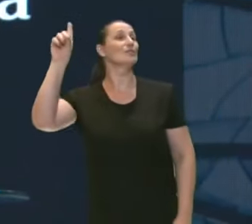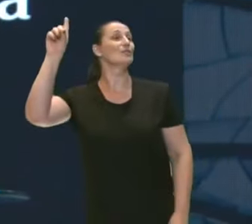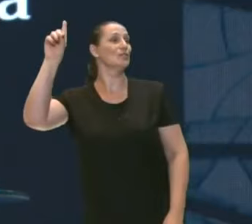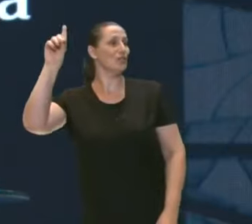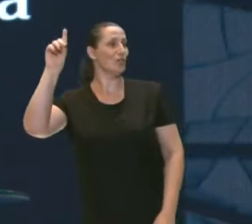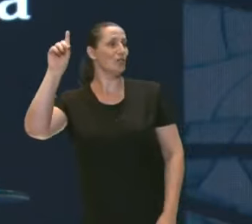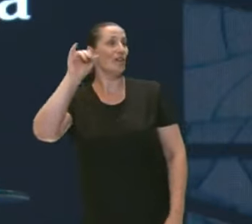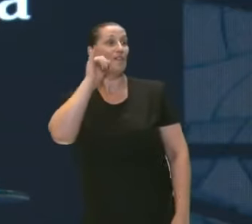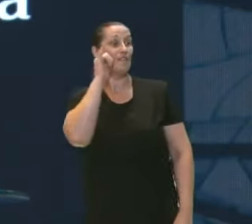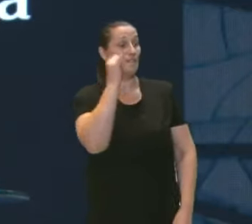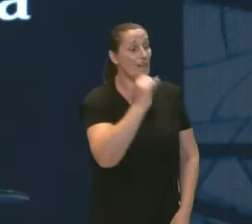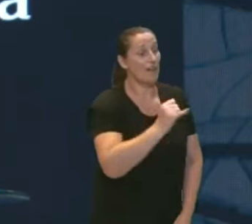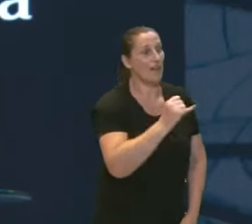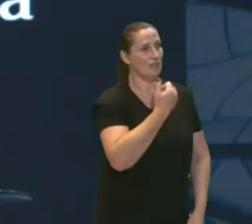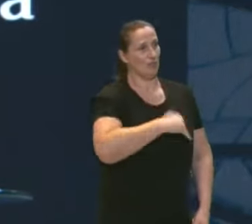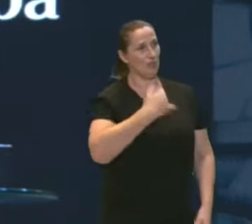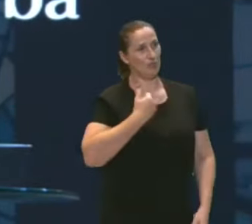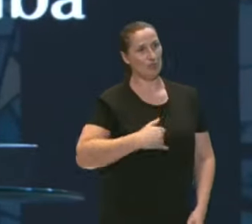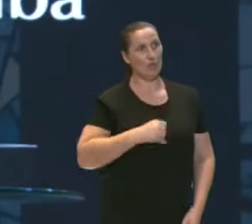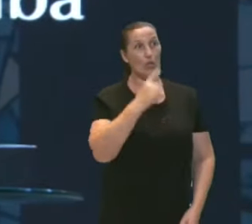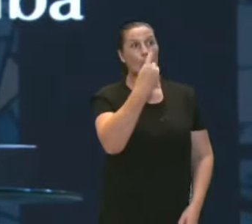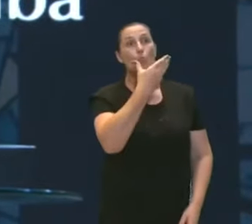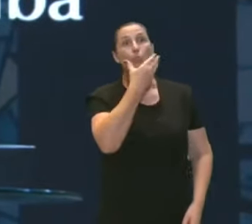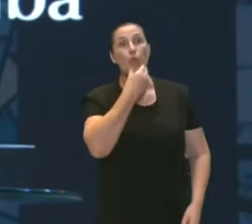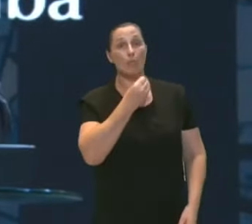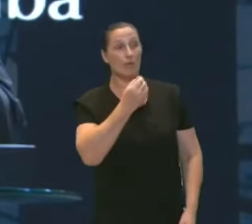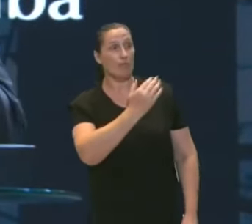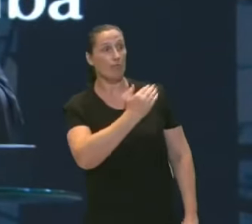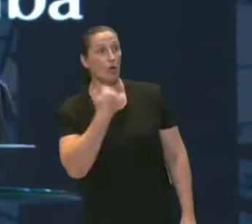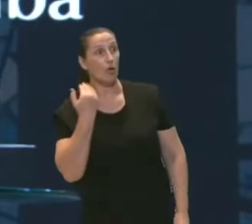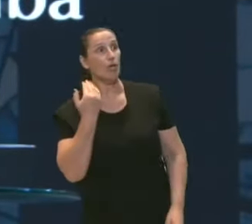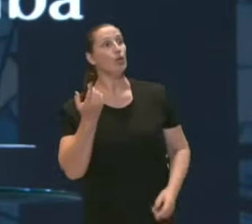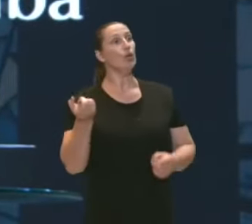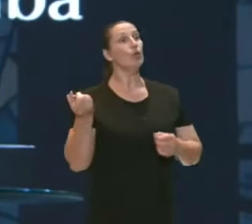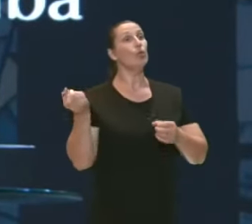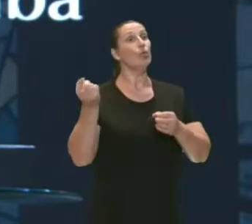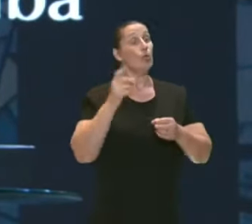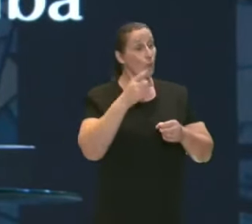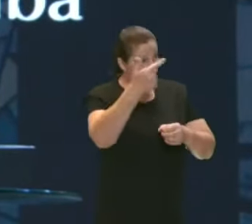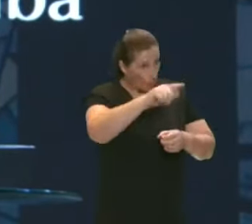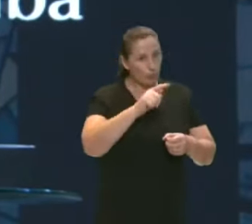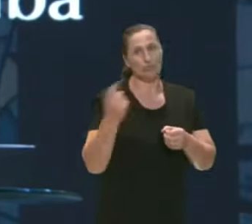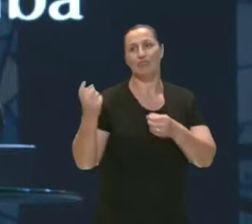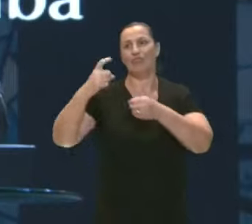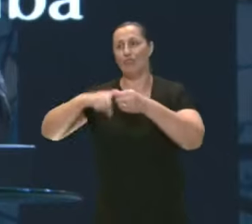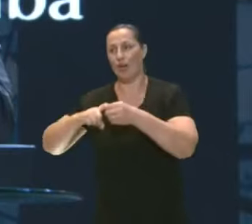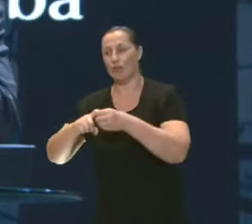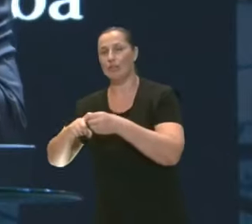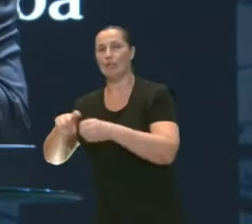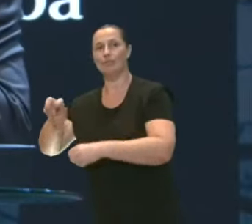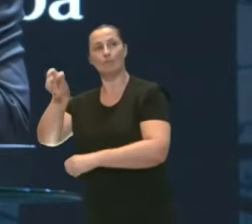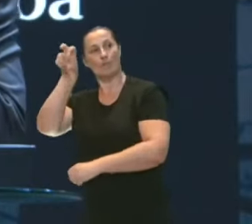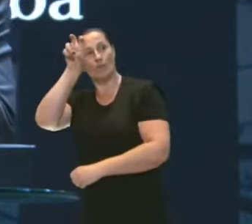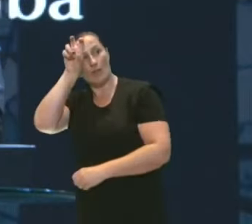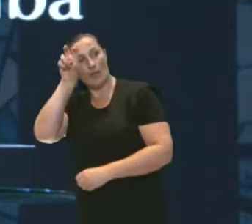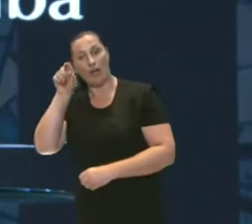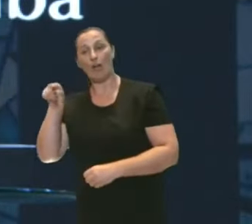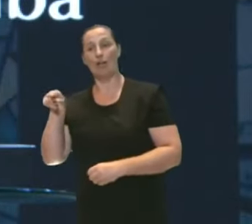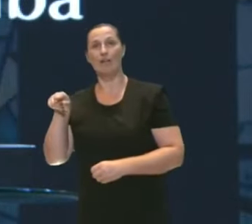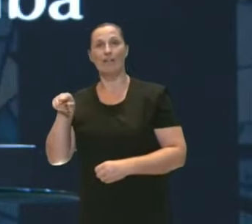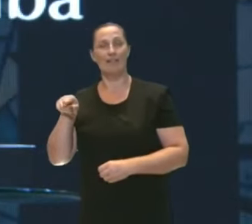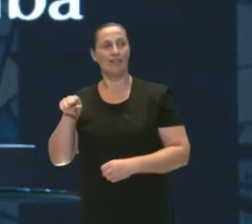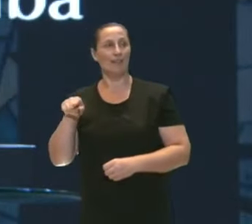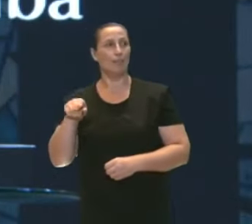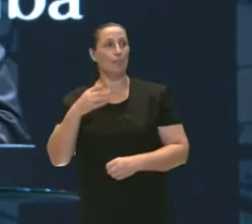isso um deles morre, o outro é levado novamente a Faraó, porém se esquece do José, que